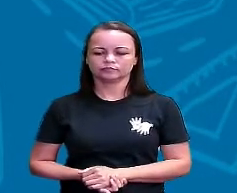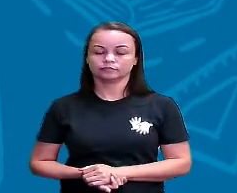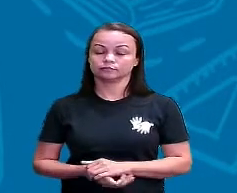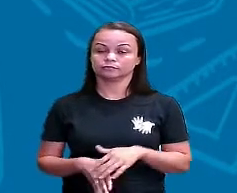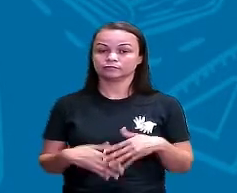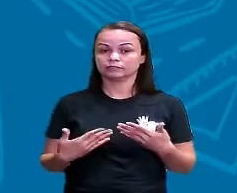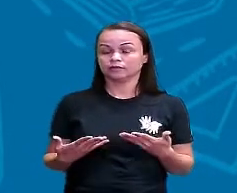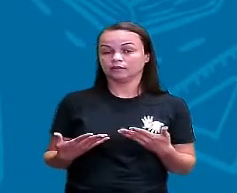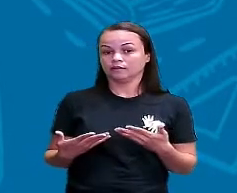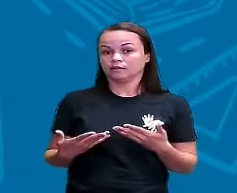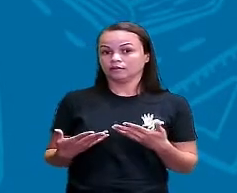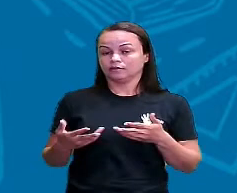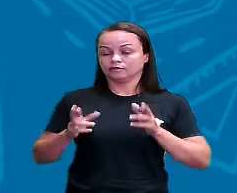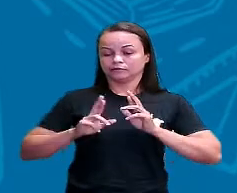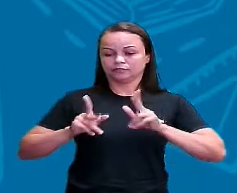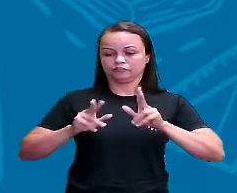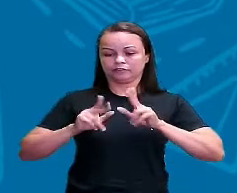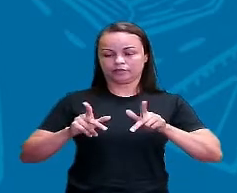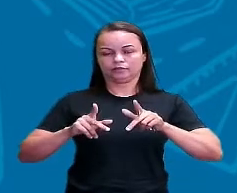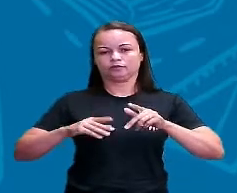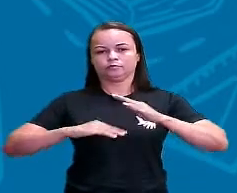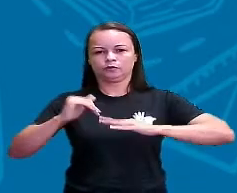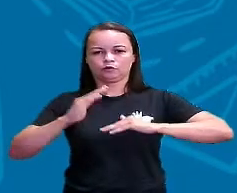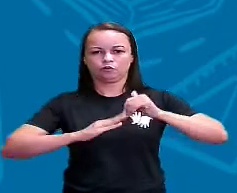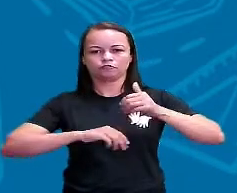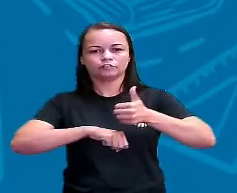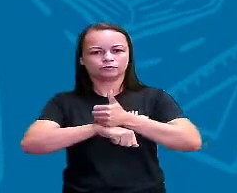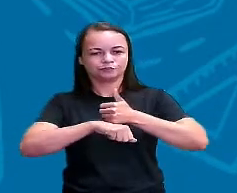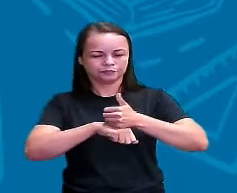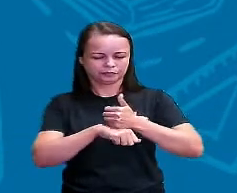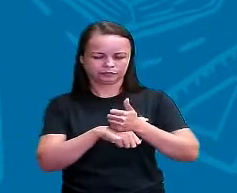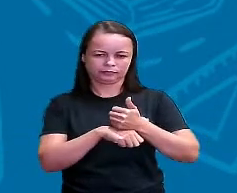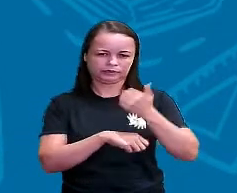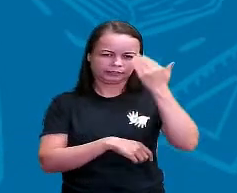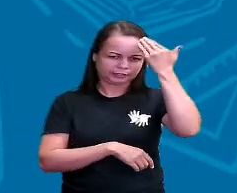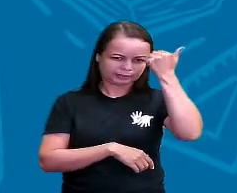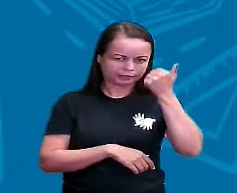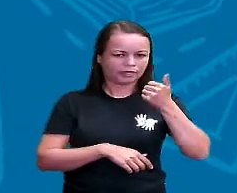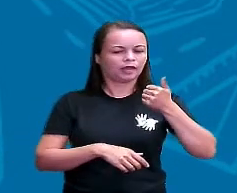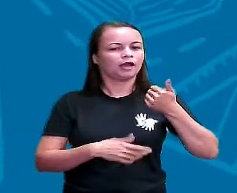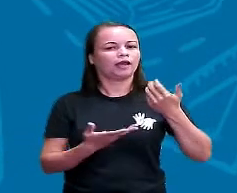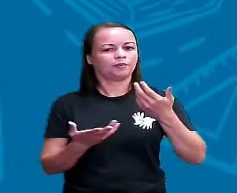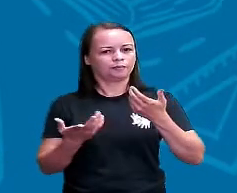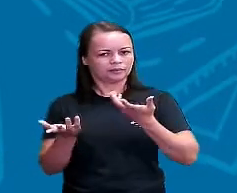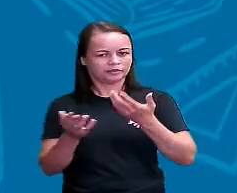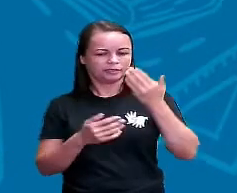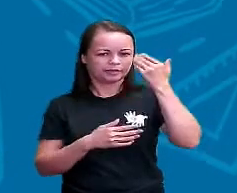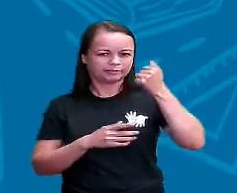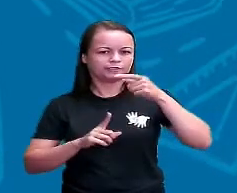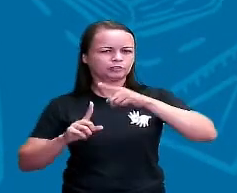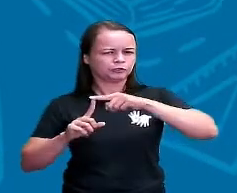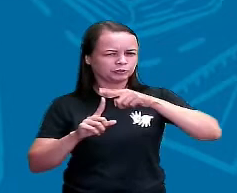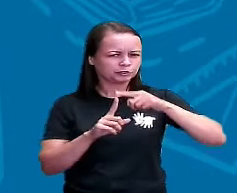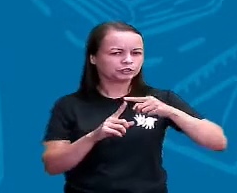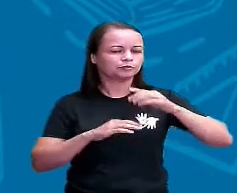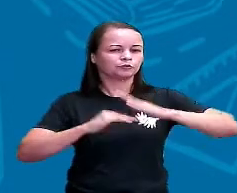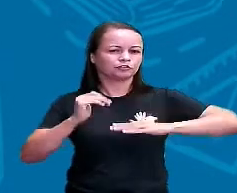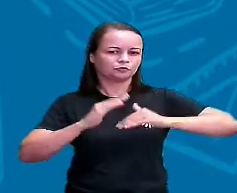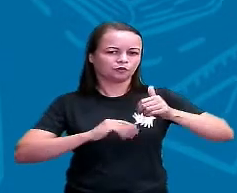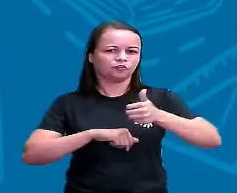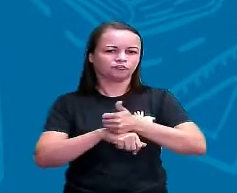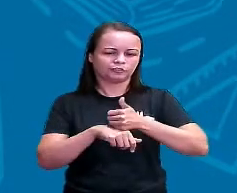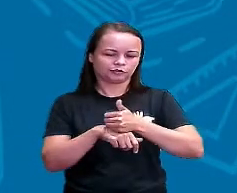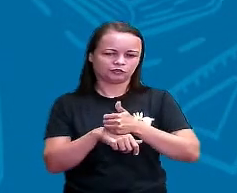Aí, diferentes profissões. A gente sabe que existem diferentes tipos de profissões, como eu falei para vocês há